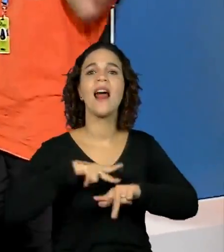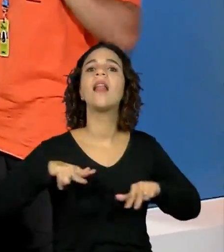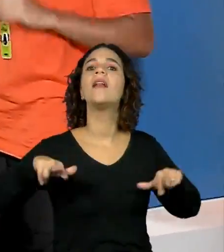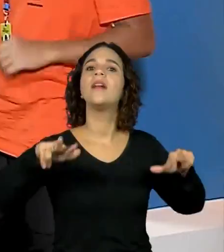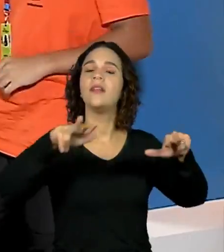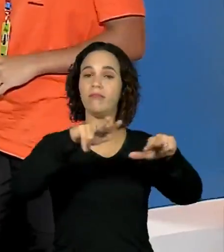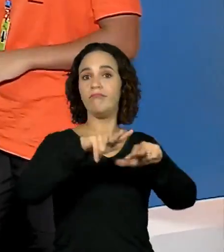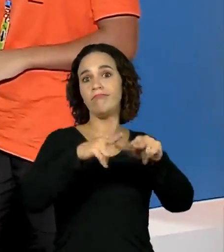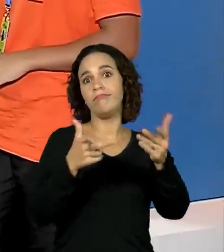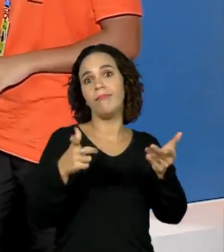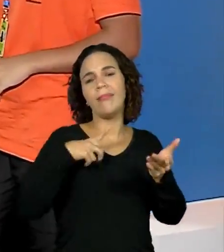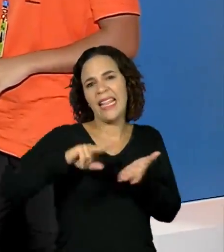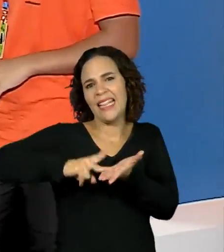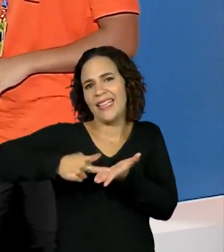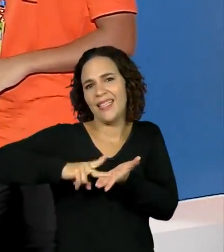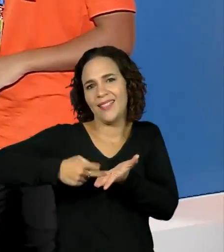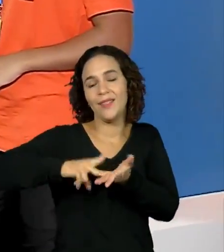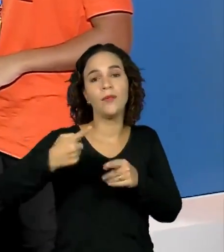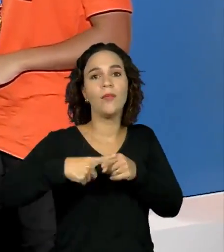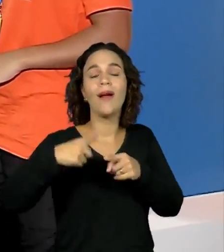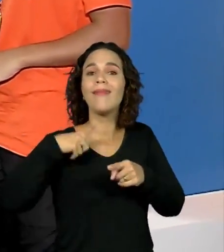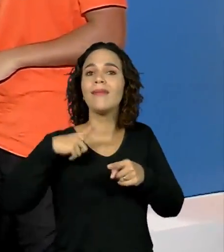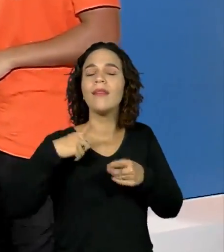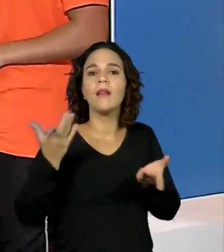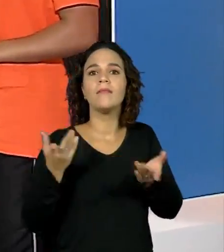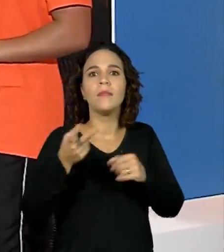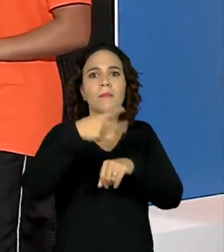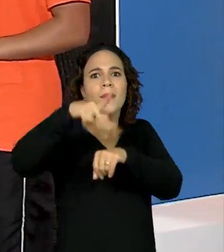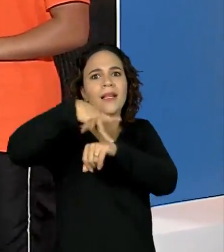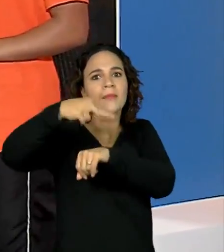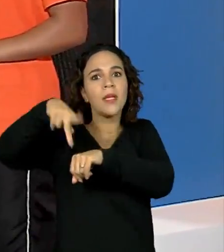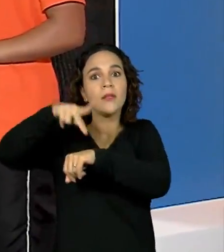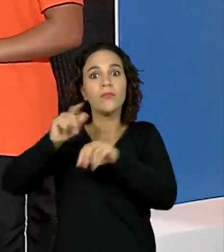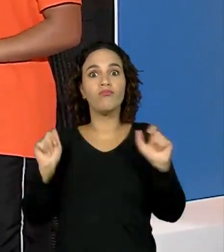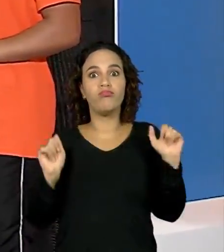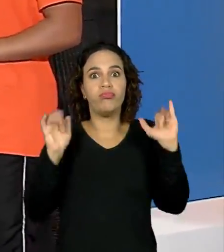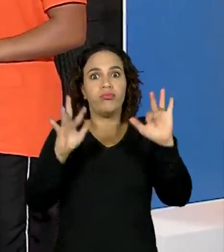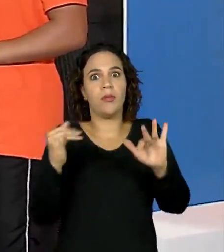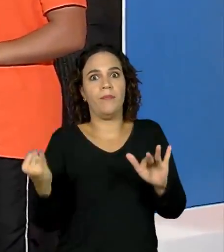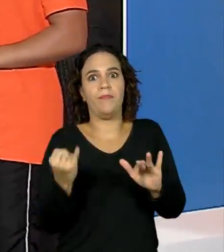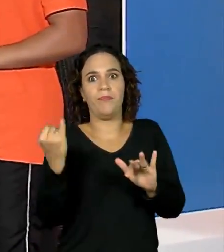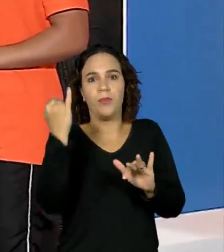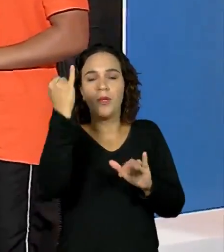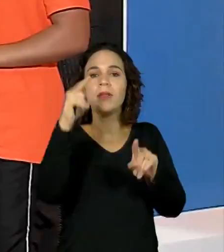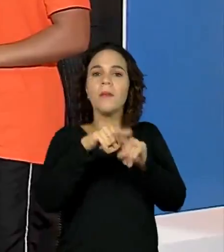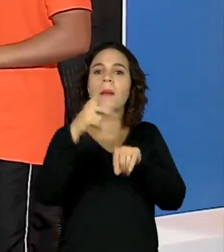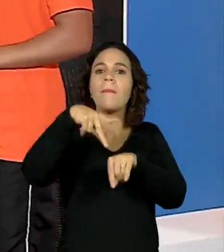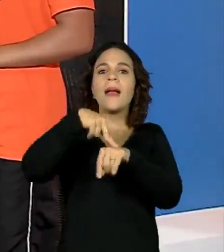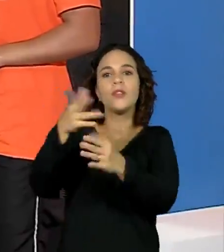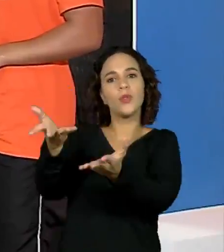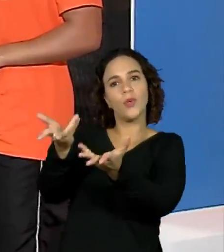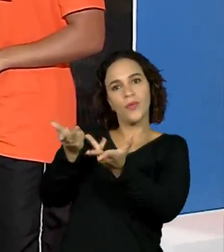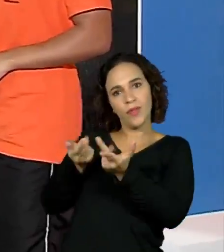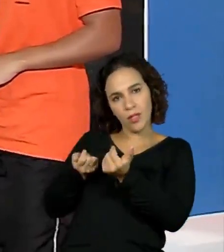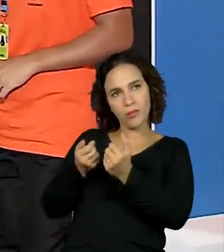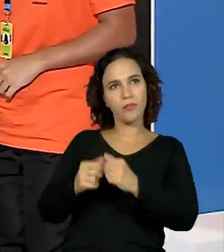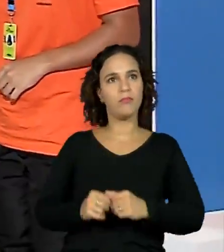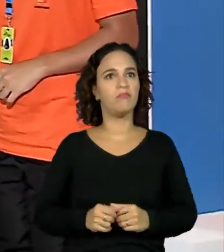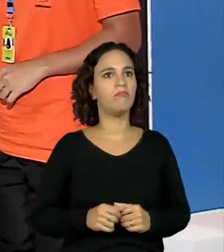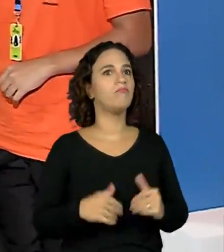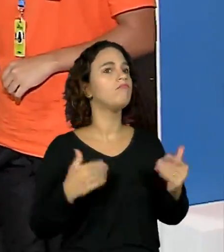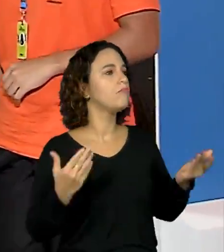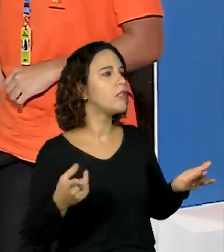de jeito, porque aqui está concentrado as maiores economias do mundo, mais alguns países convidados. Então,